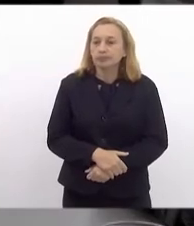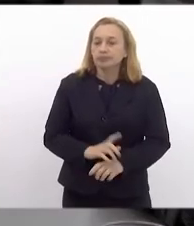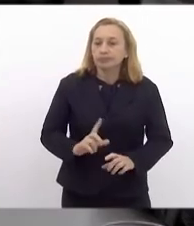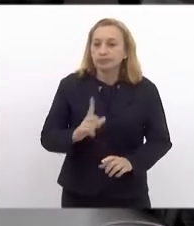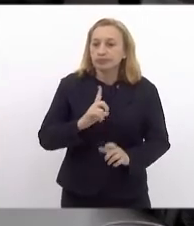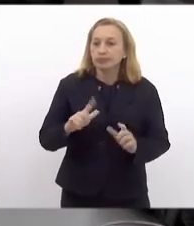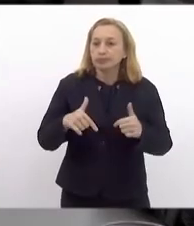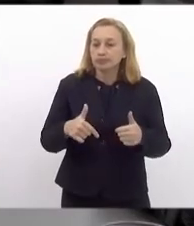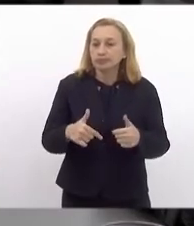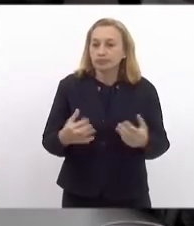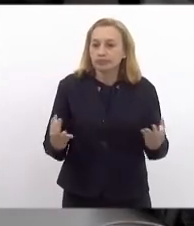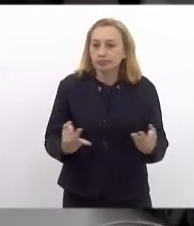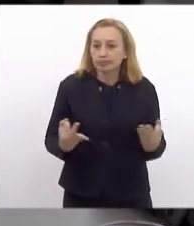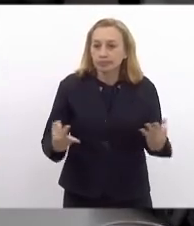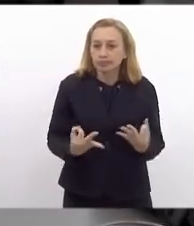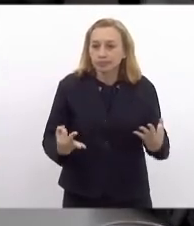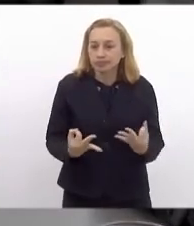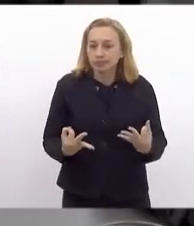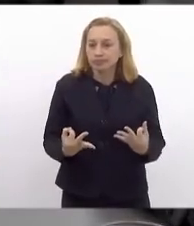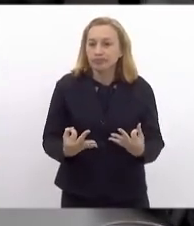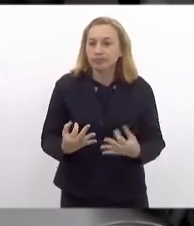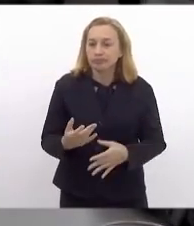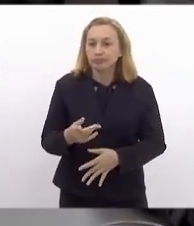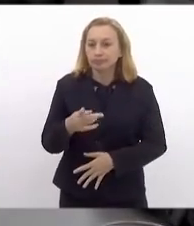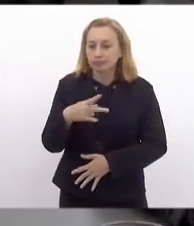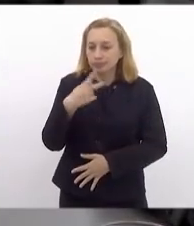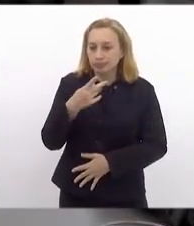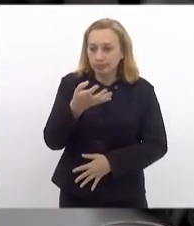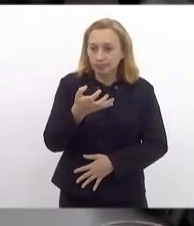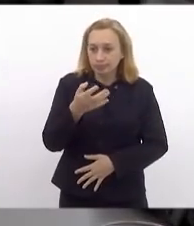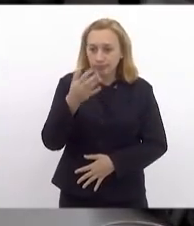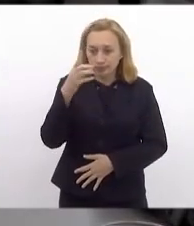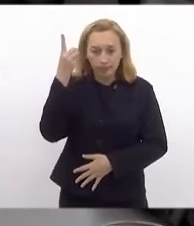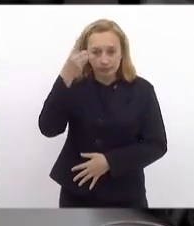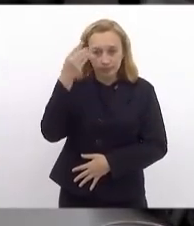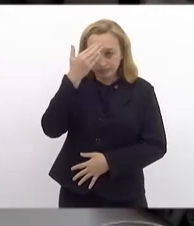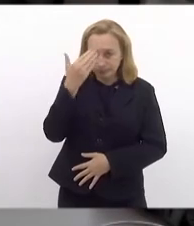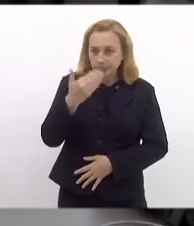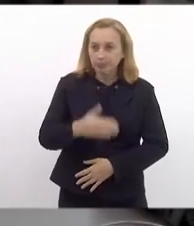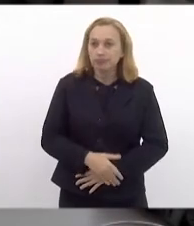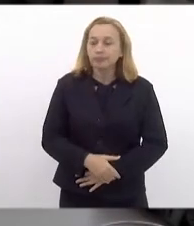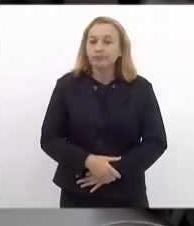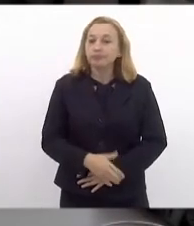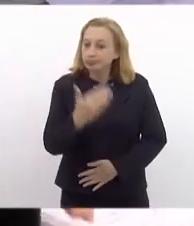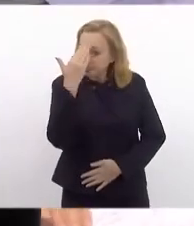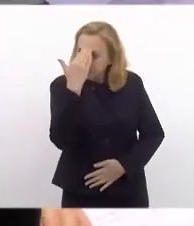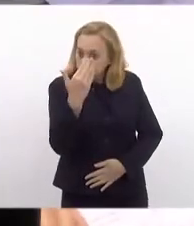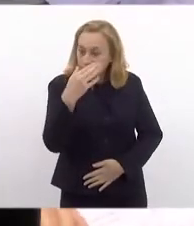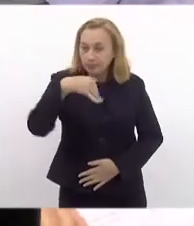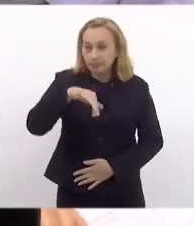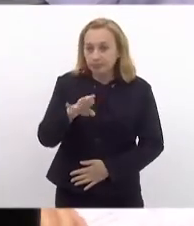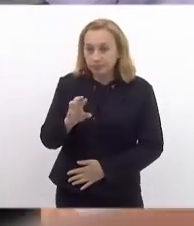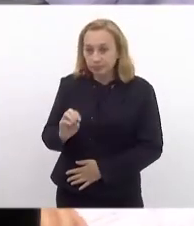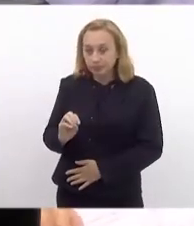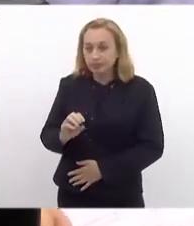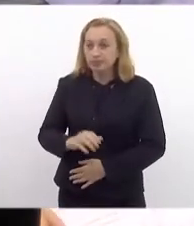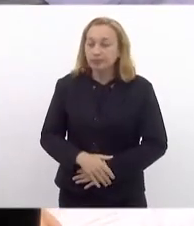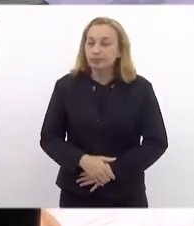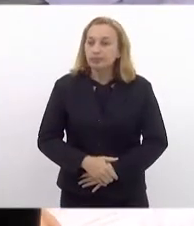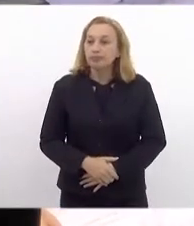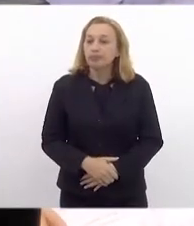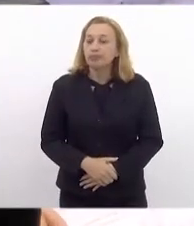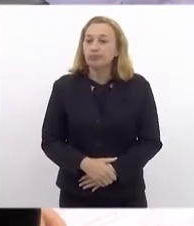funcionado plenamente e este o teria acrescentasse Deputado muito obrigado eu agradeço Márcia mas